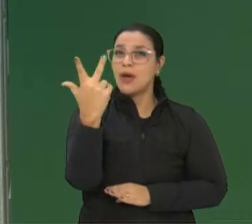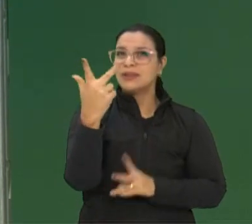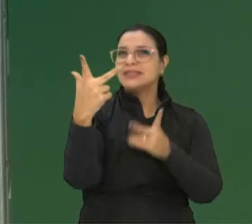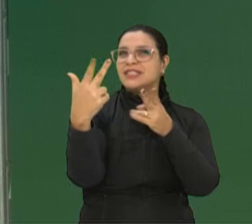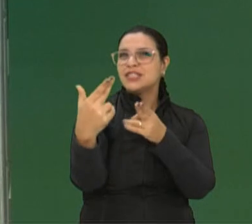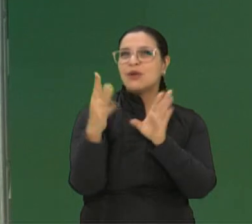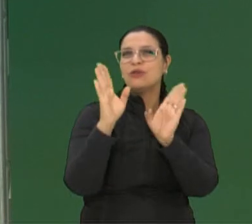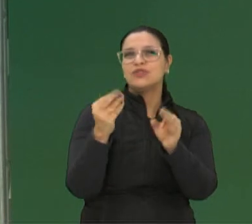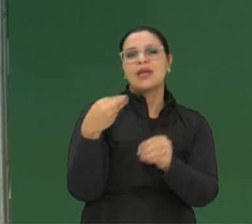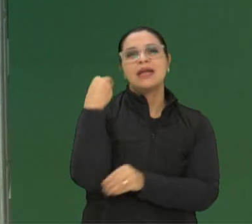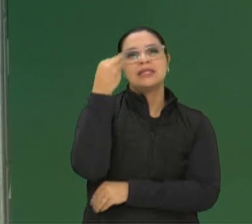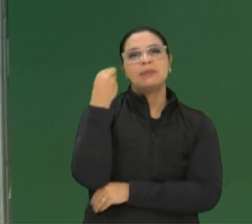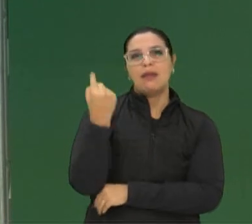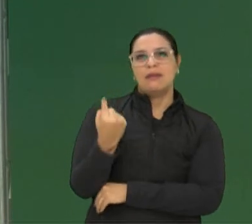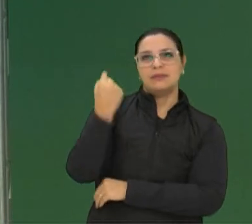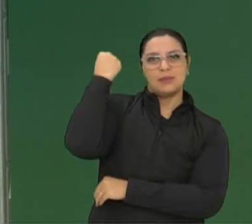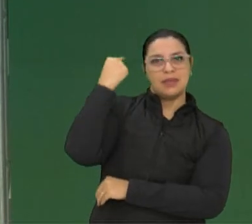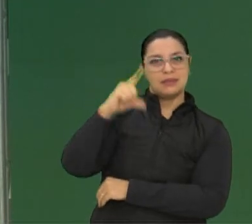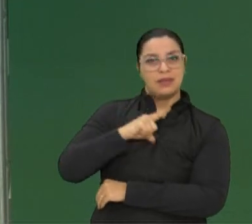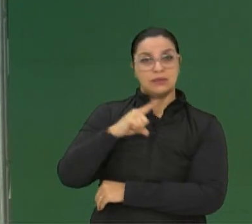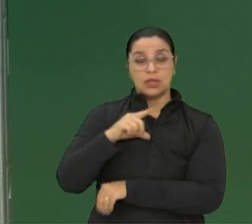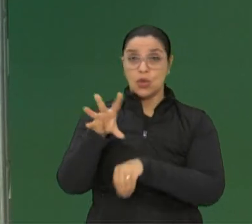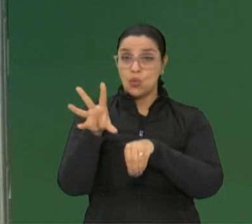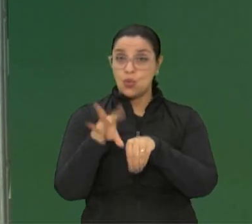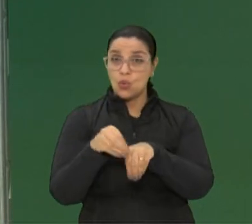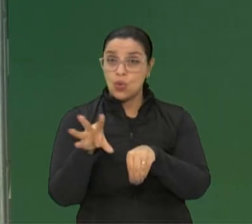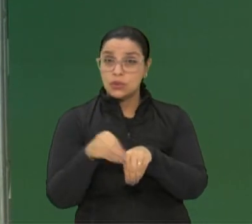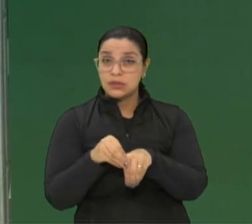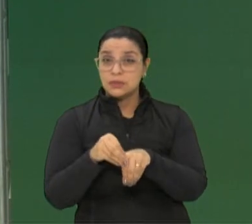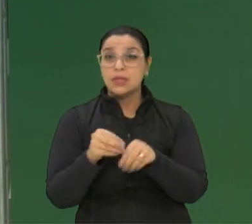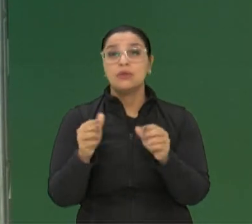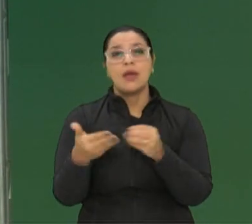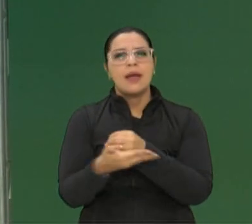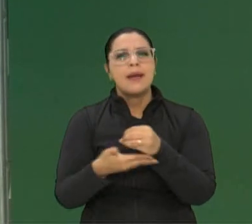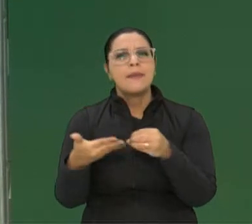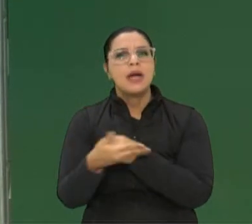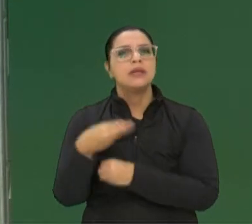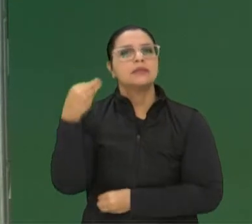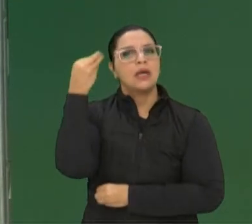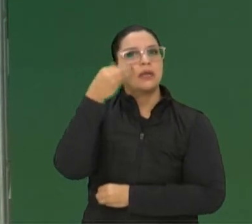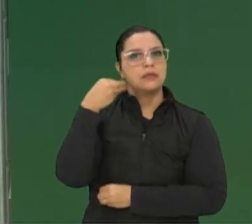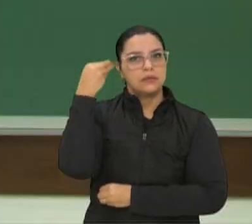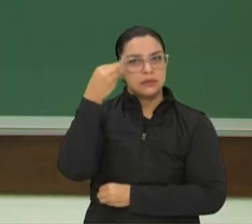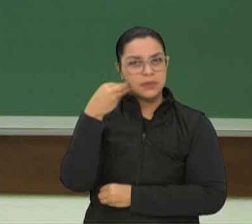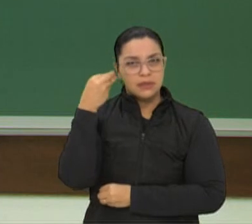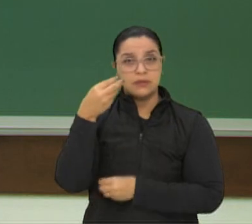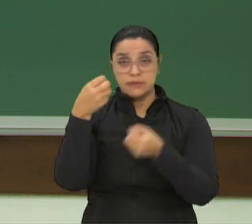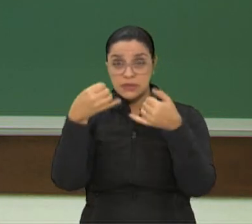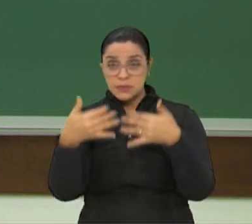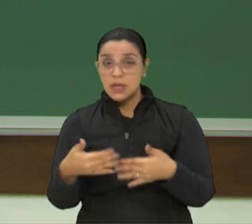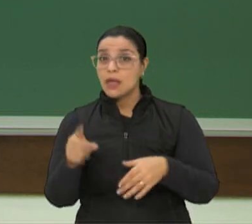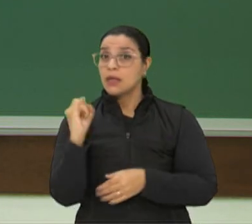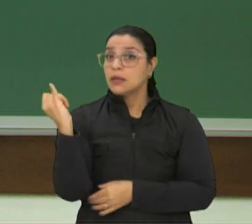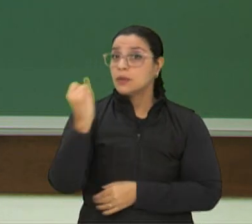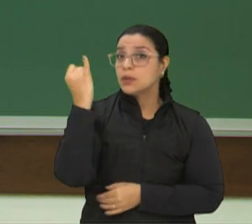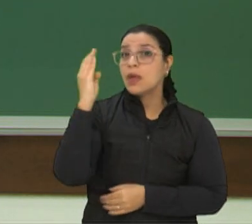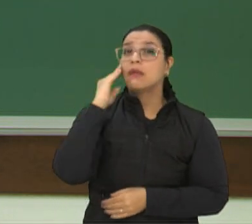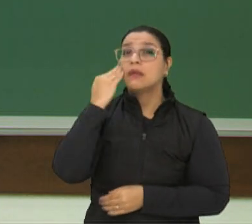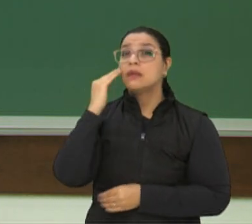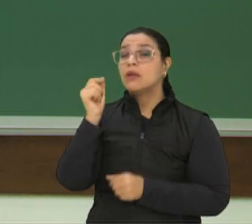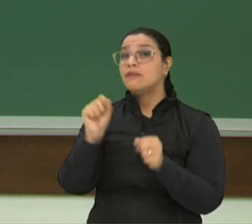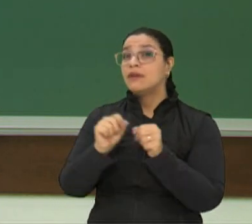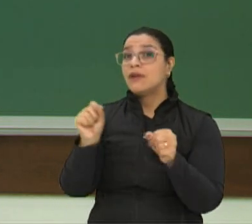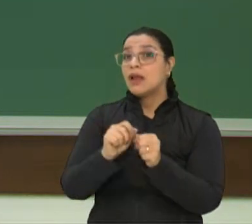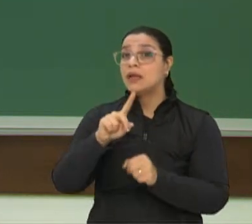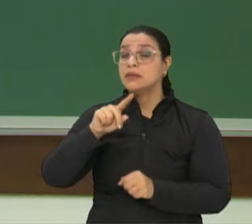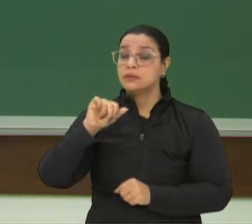aconteceram no passado. Então ele diz que o conhecimento se funda nessa experiência aí. Tá? Esse vai ser bem importante para entender o que ele vai fazer